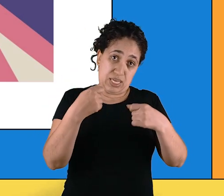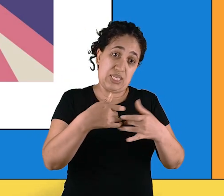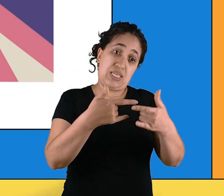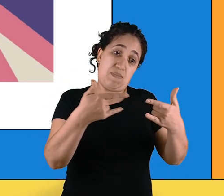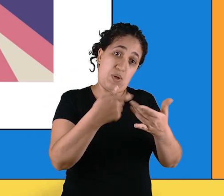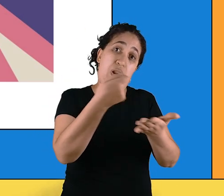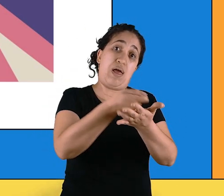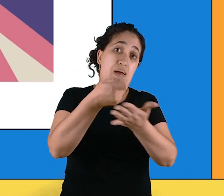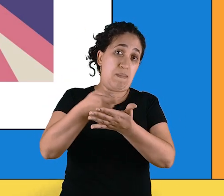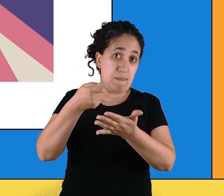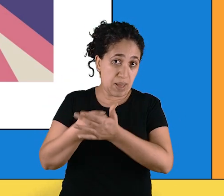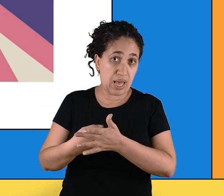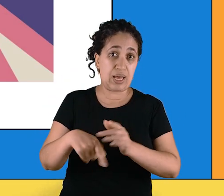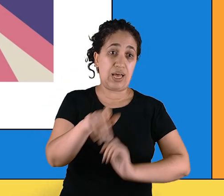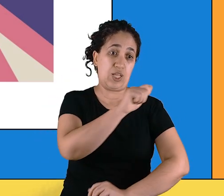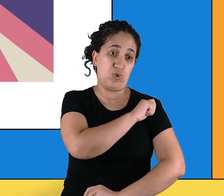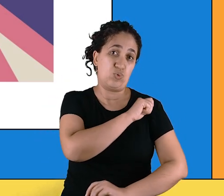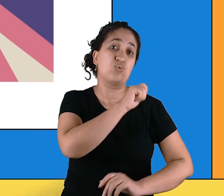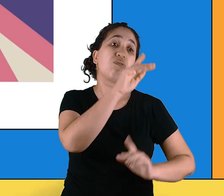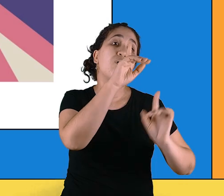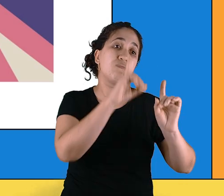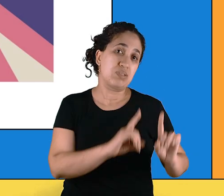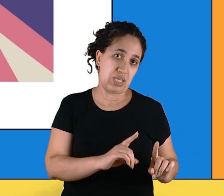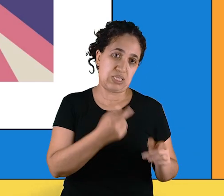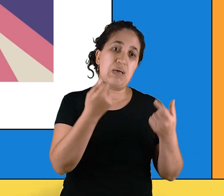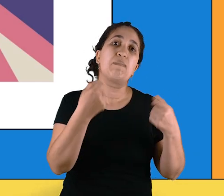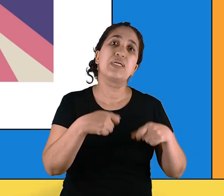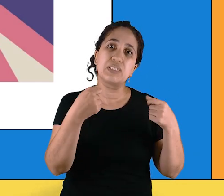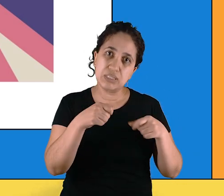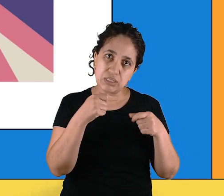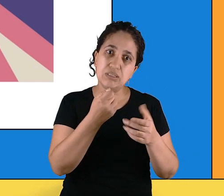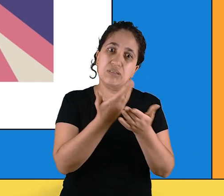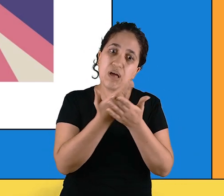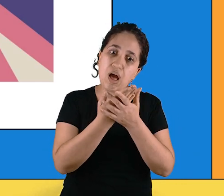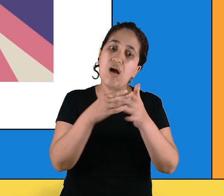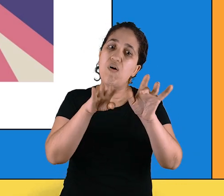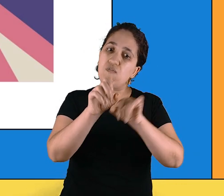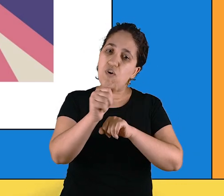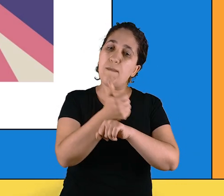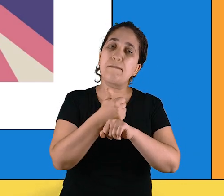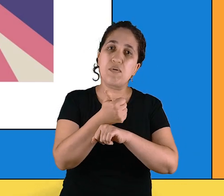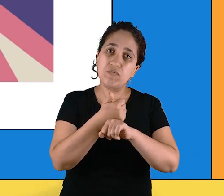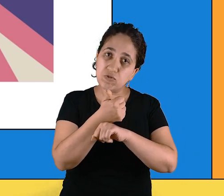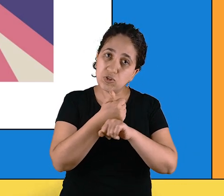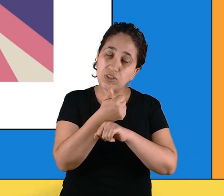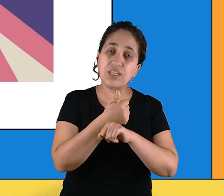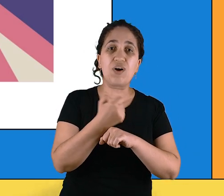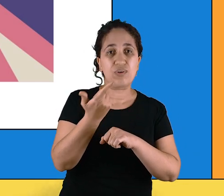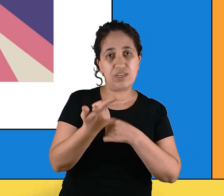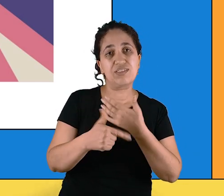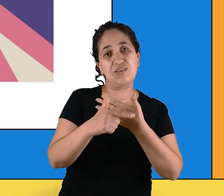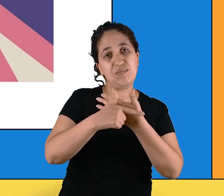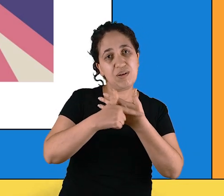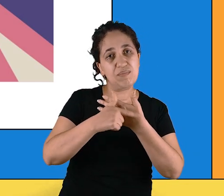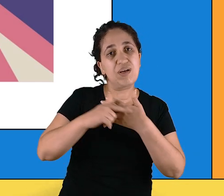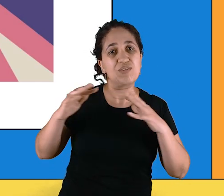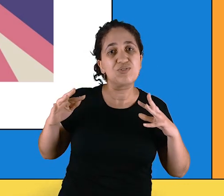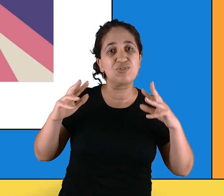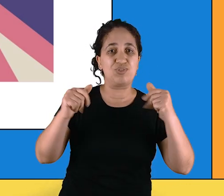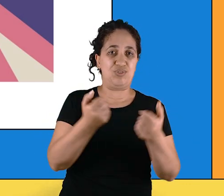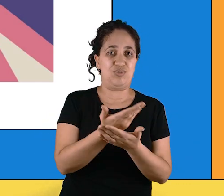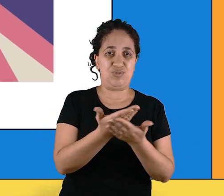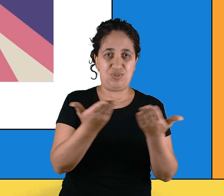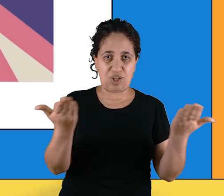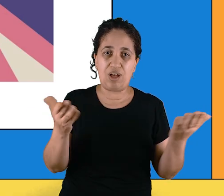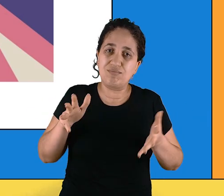trabalhar para pagar seus boletos, os estudantes com deficiência precisam ter uma formação profissional sólida e esse é um papel de todos